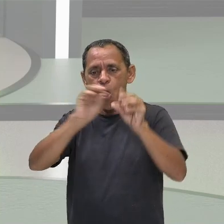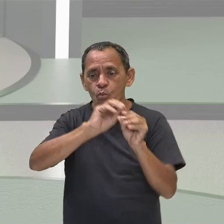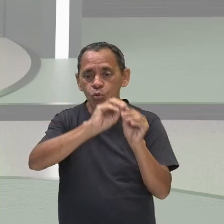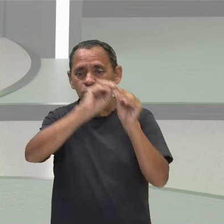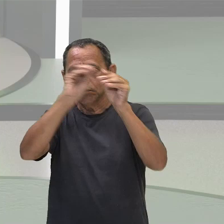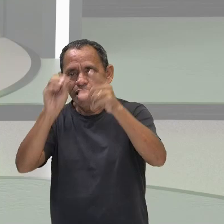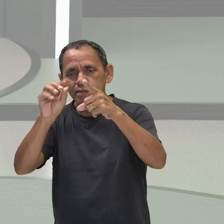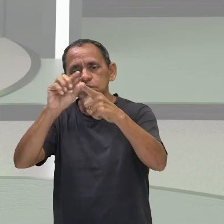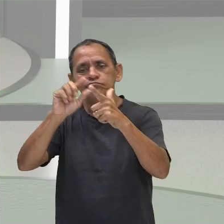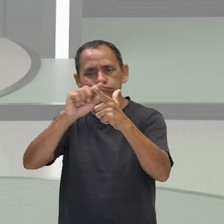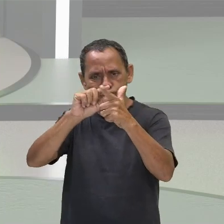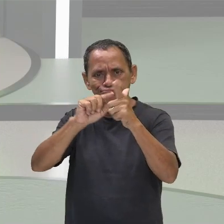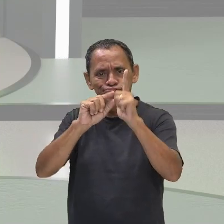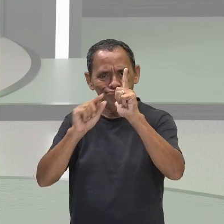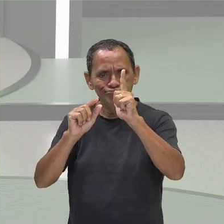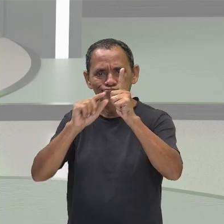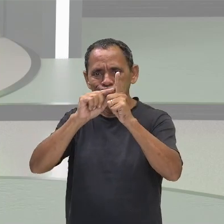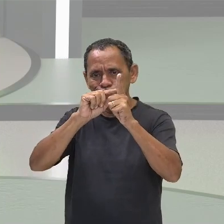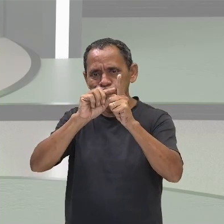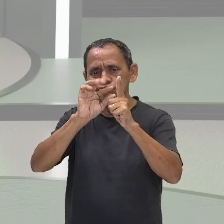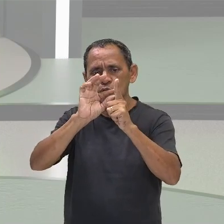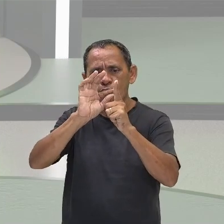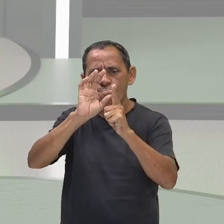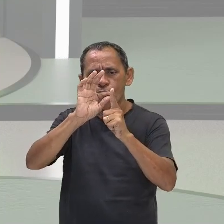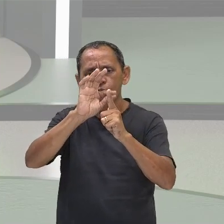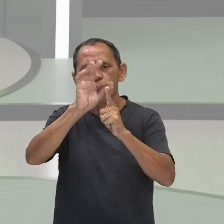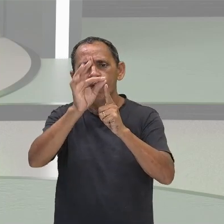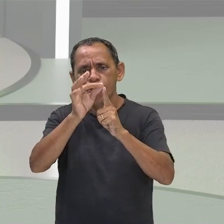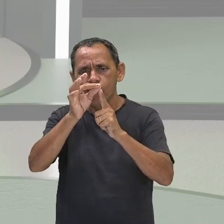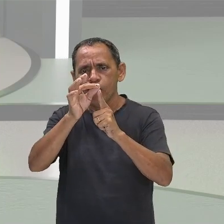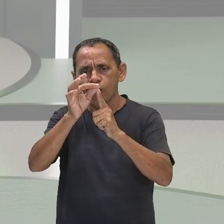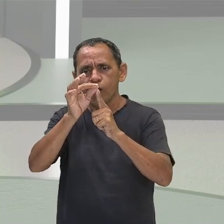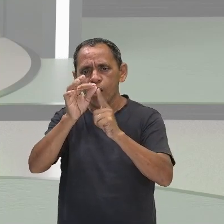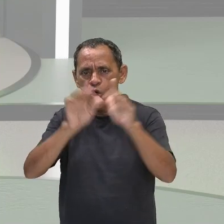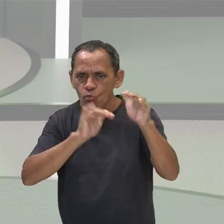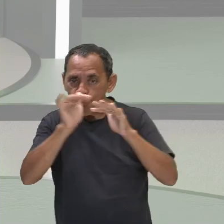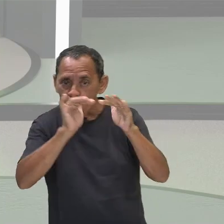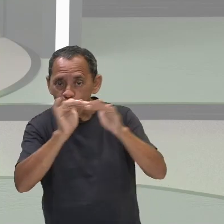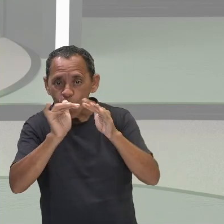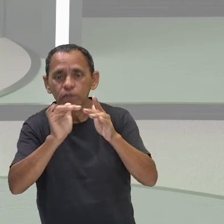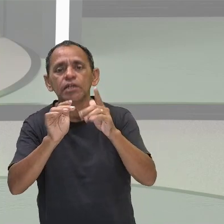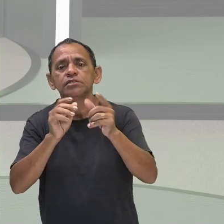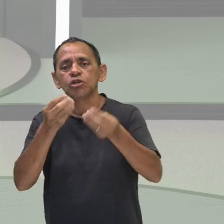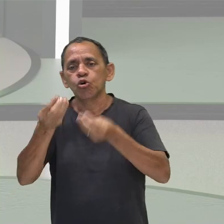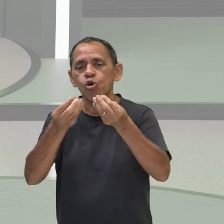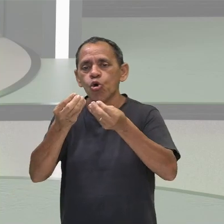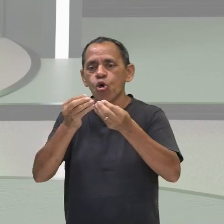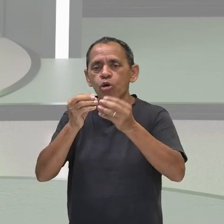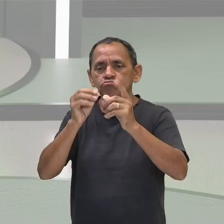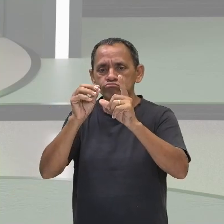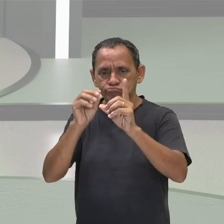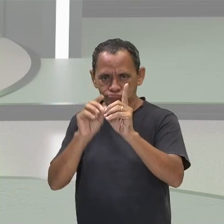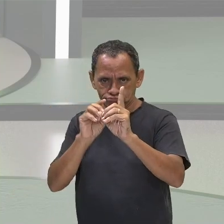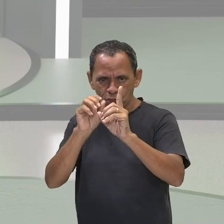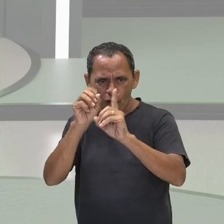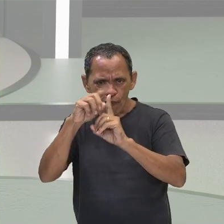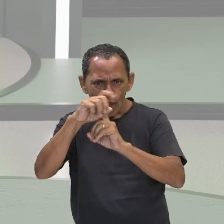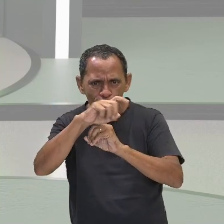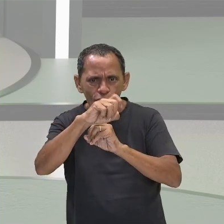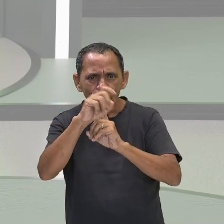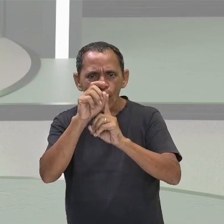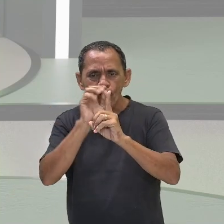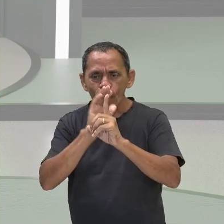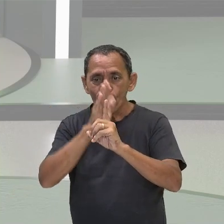a movimentação dos espermatozoides, tá bom? Então, juntamente, os espermatozoides serão lançados para o